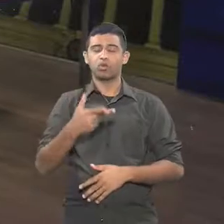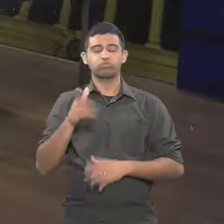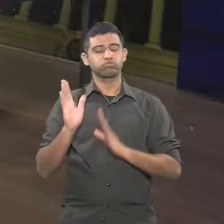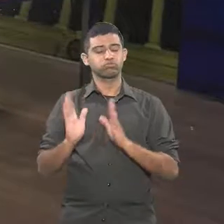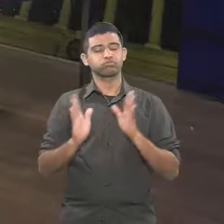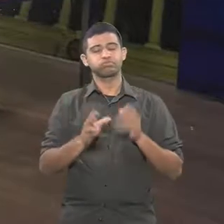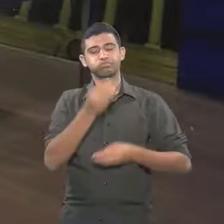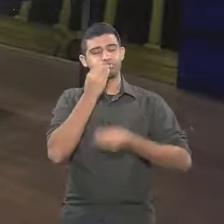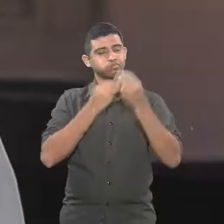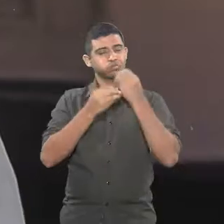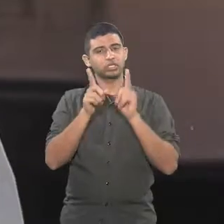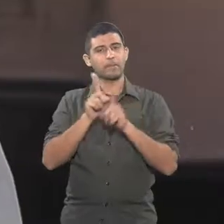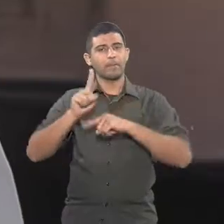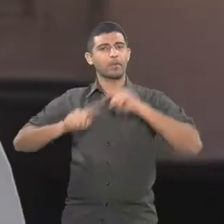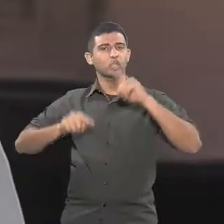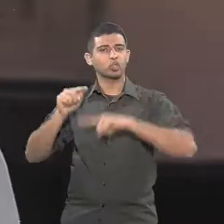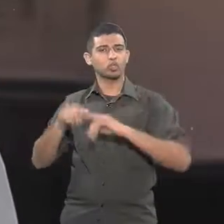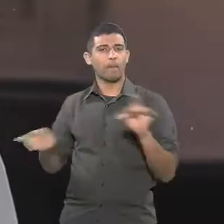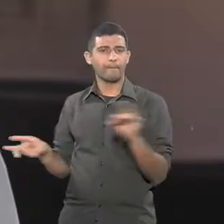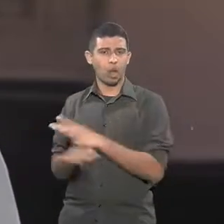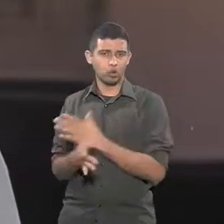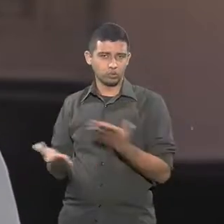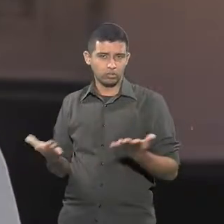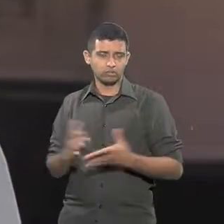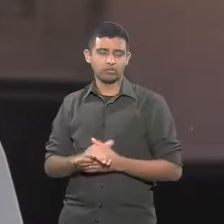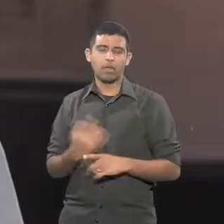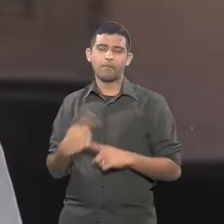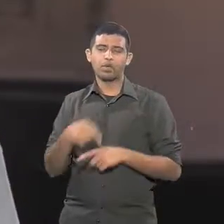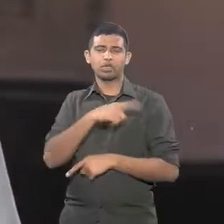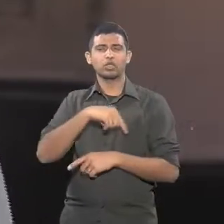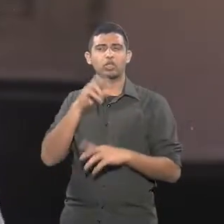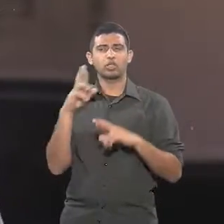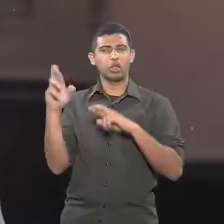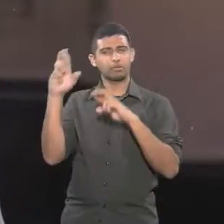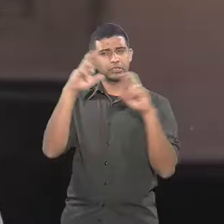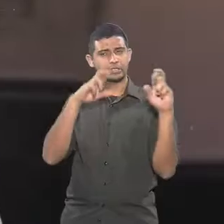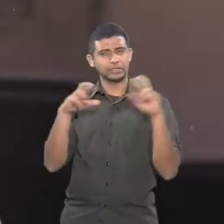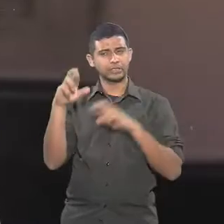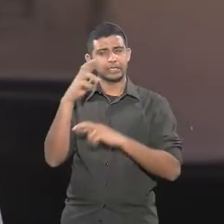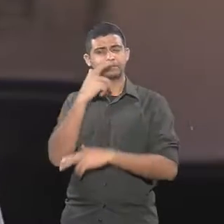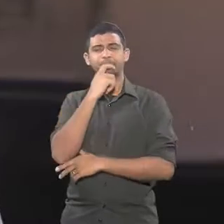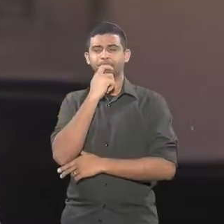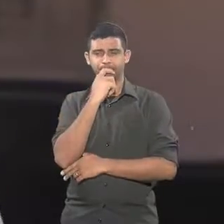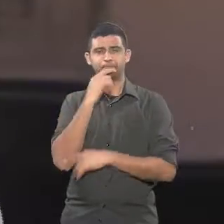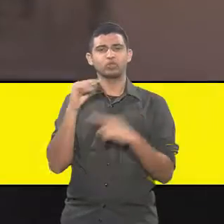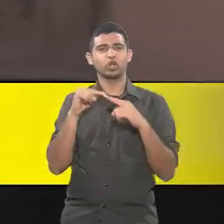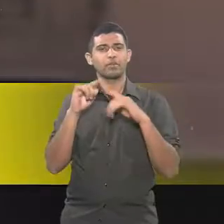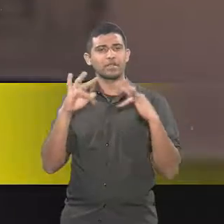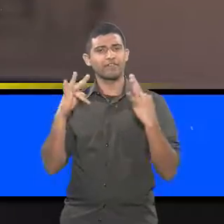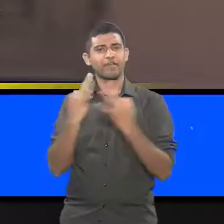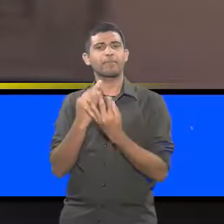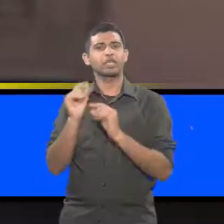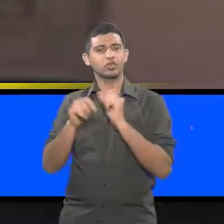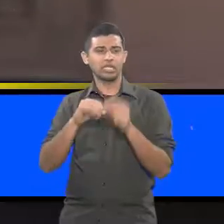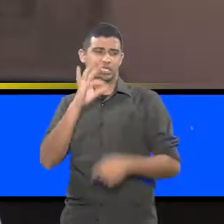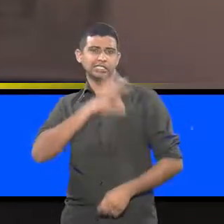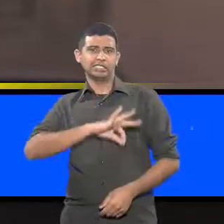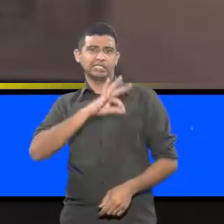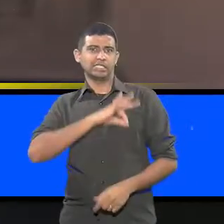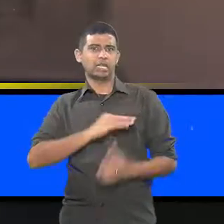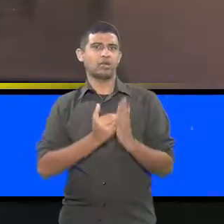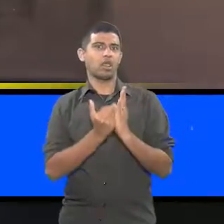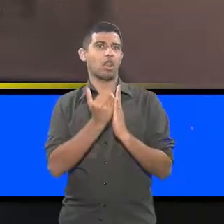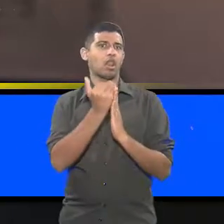alimentação e desses produtos prontos, né? Porque a gente observa que isso está mais associado também às famílias de maiores rendimentos, né? Há